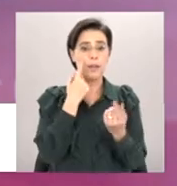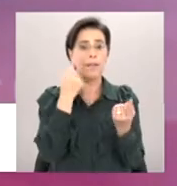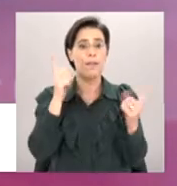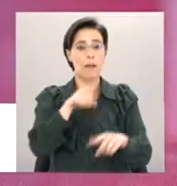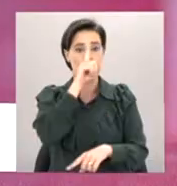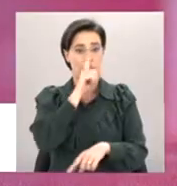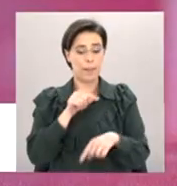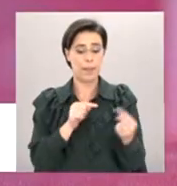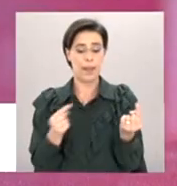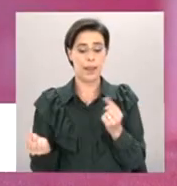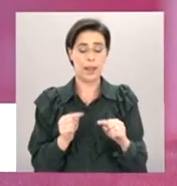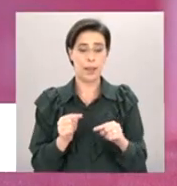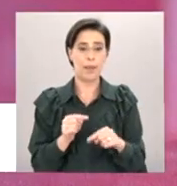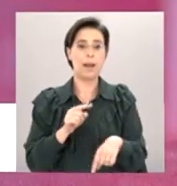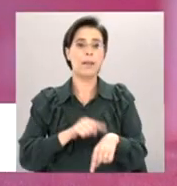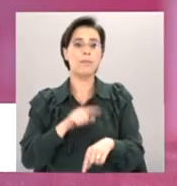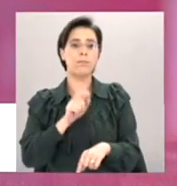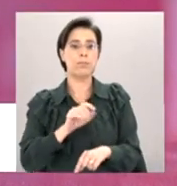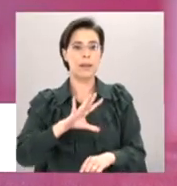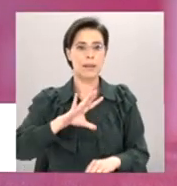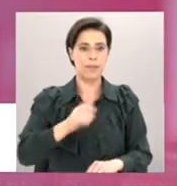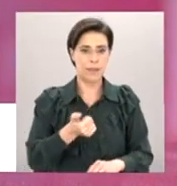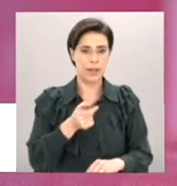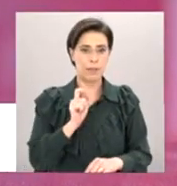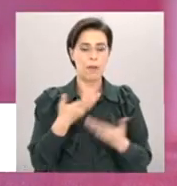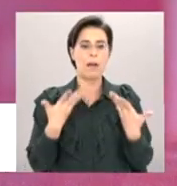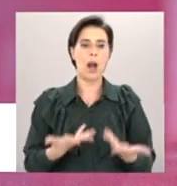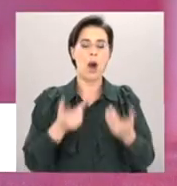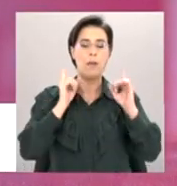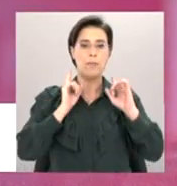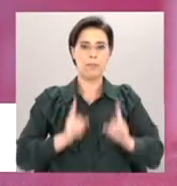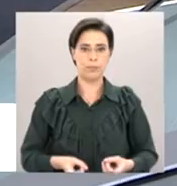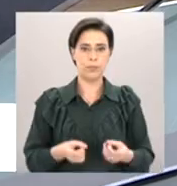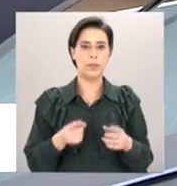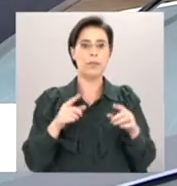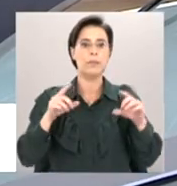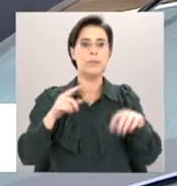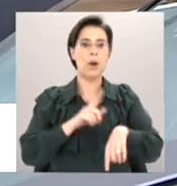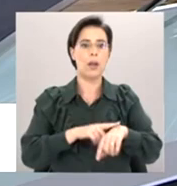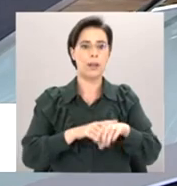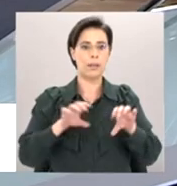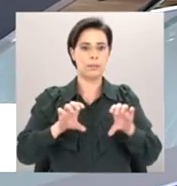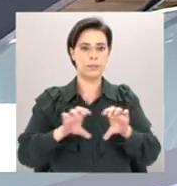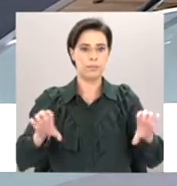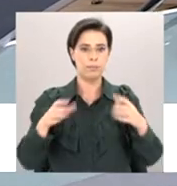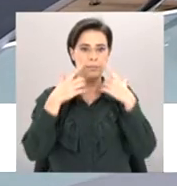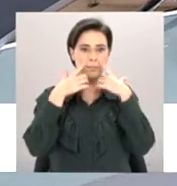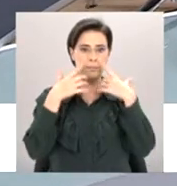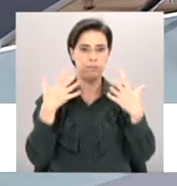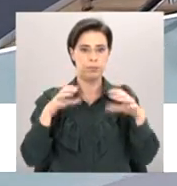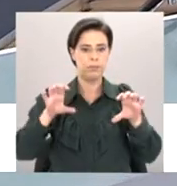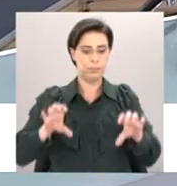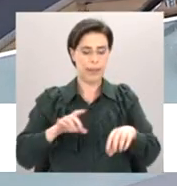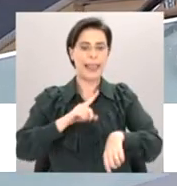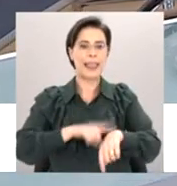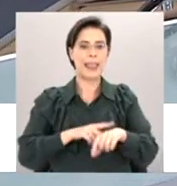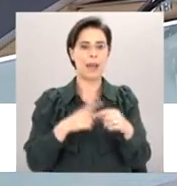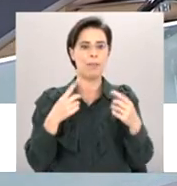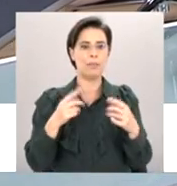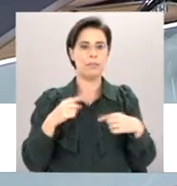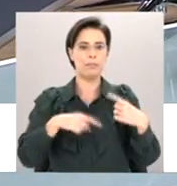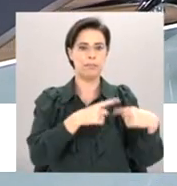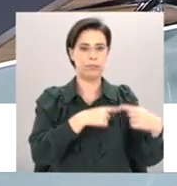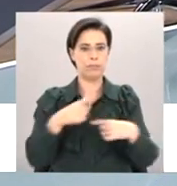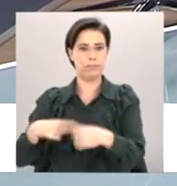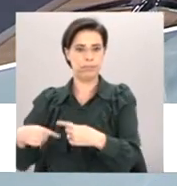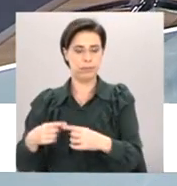Recordar que este debate vai ter 20 minutos a partir de agora e que os cronômetros vão estar visíveis durante esse tempo